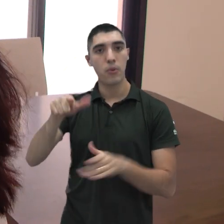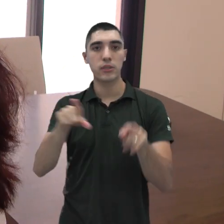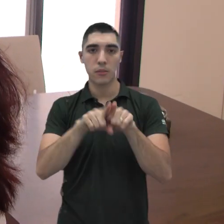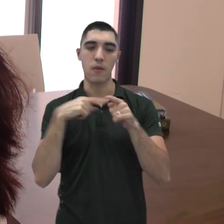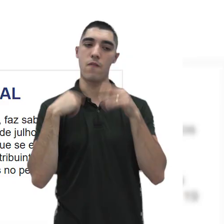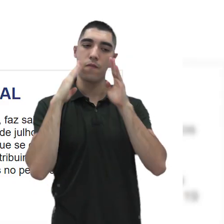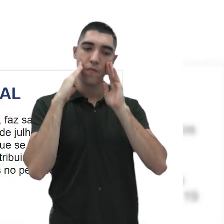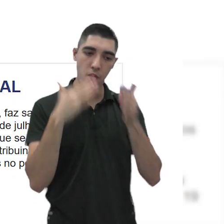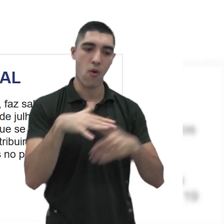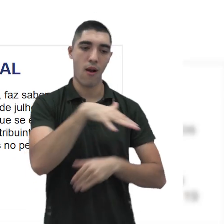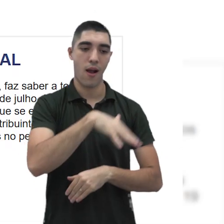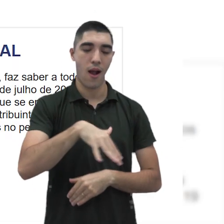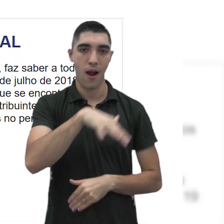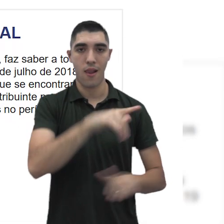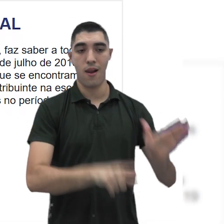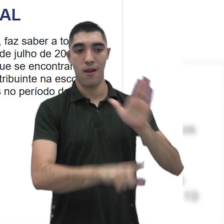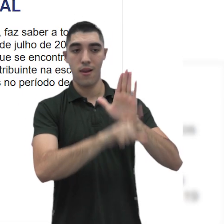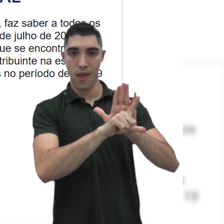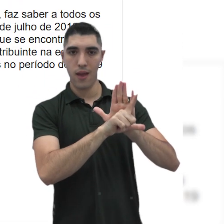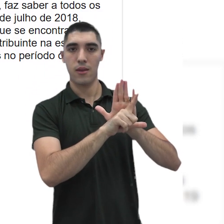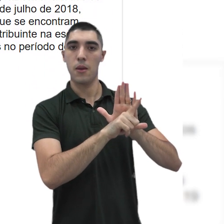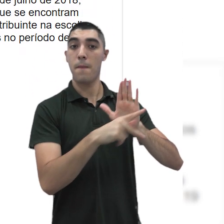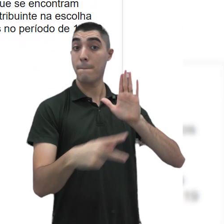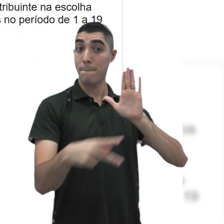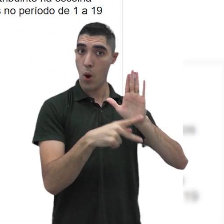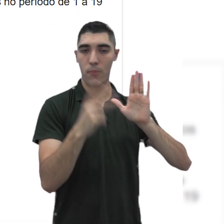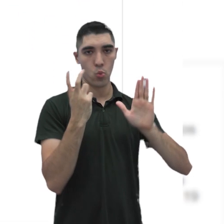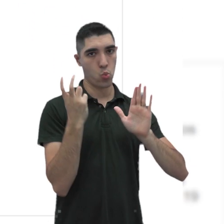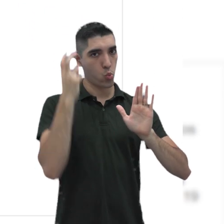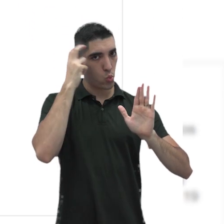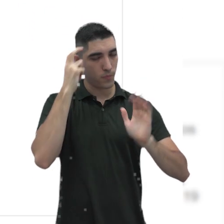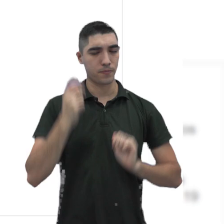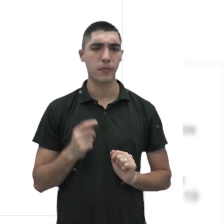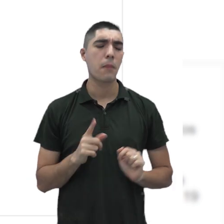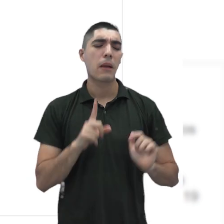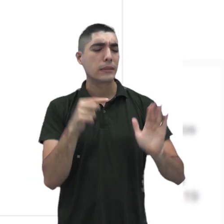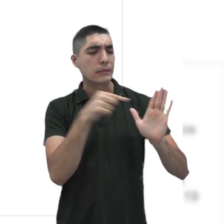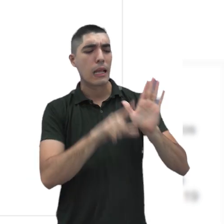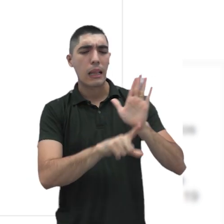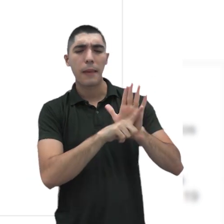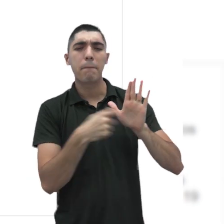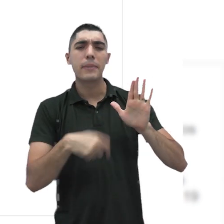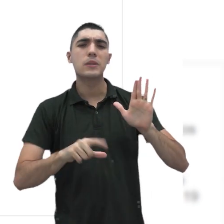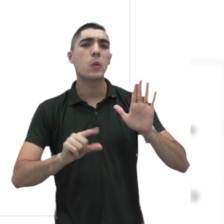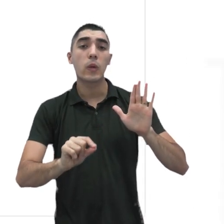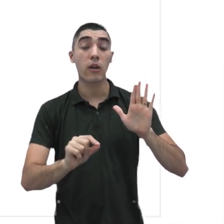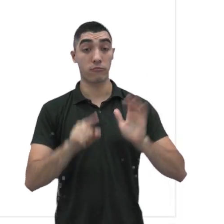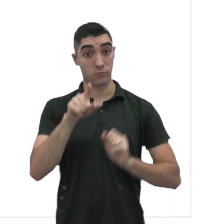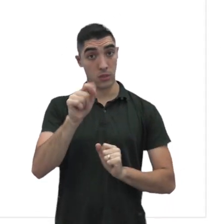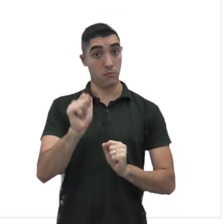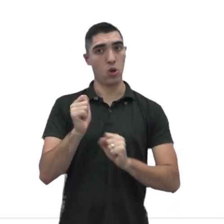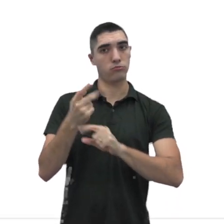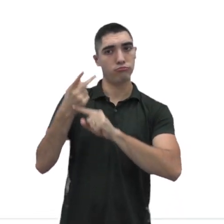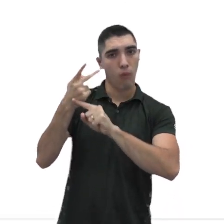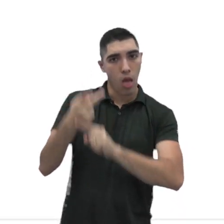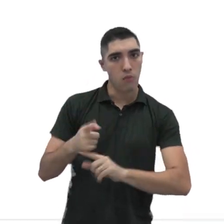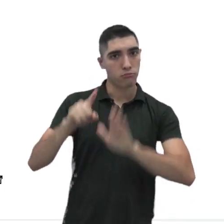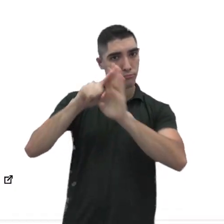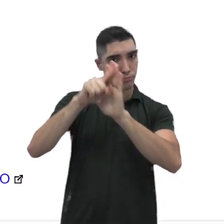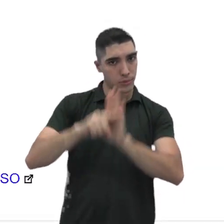de cultura. O que é preciso fazer? É preciso você buscar o